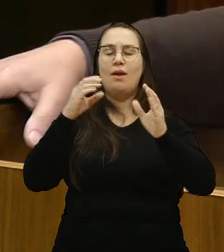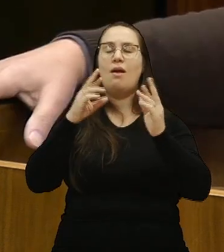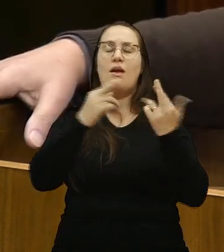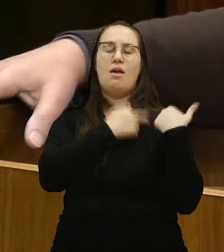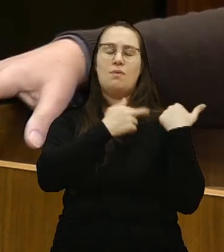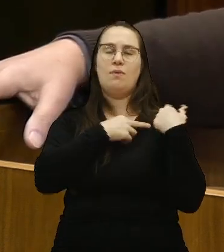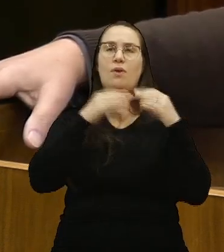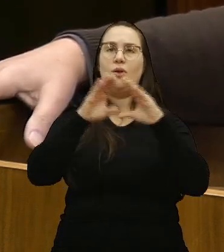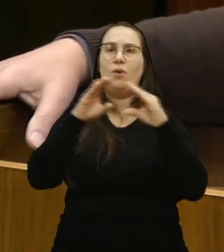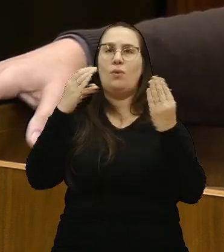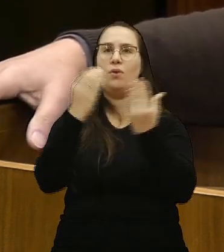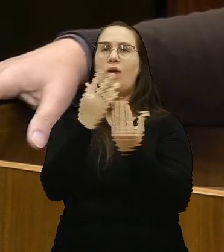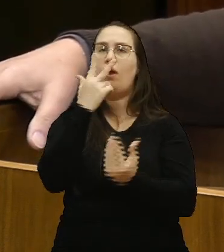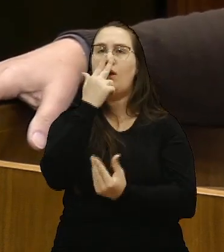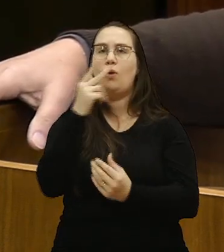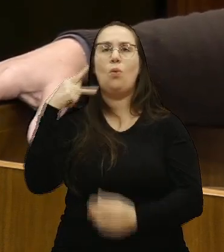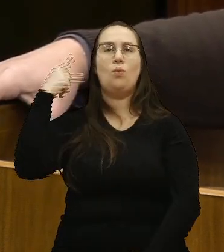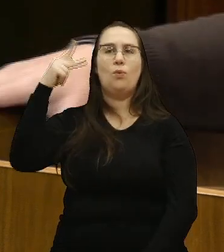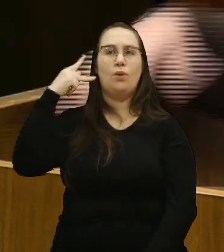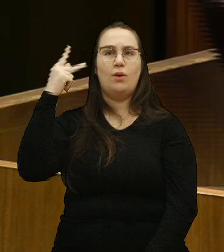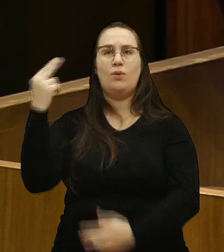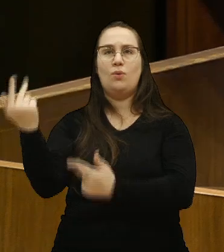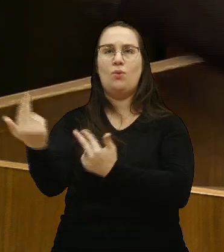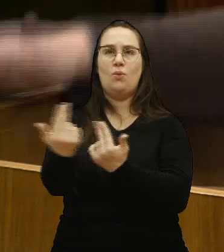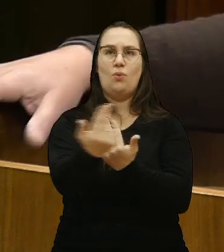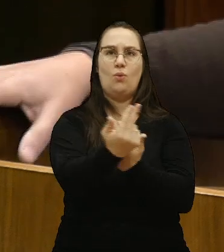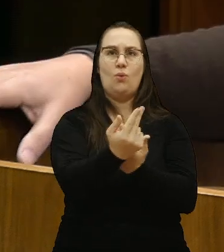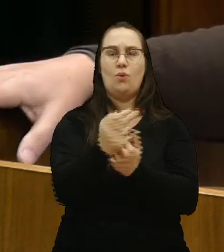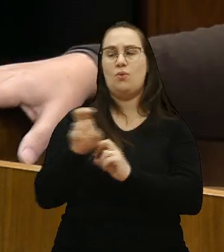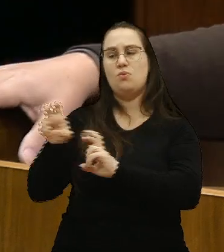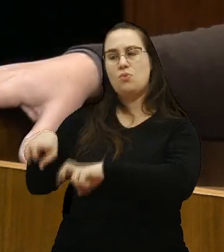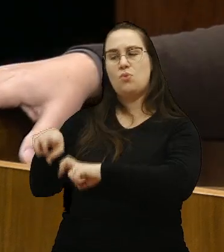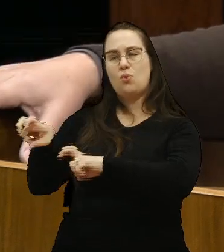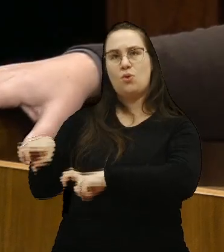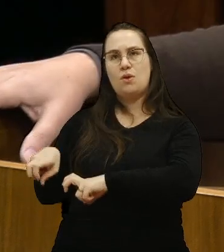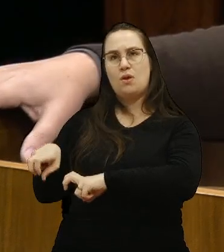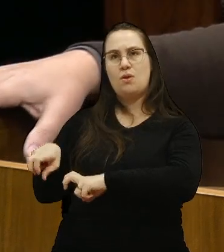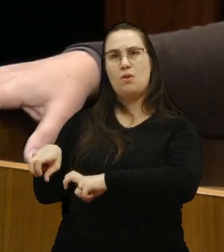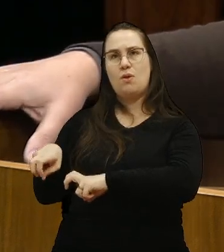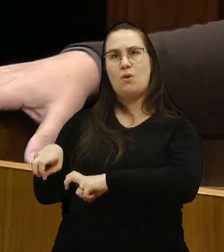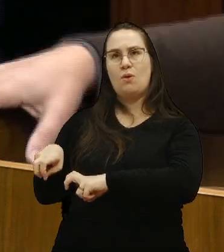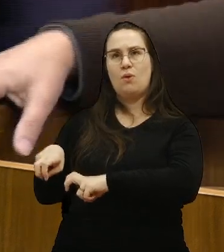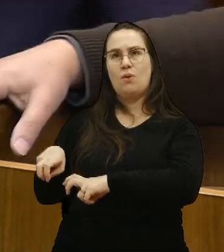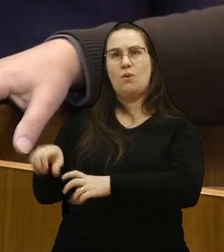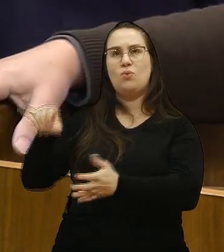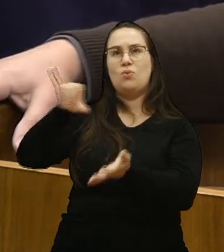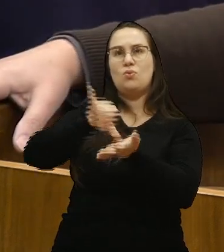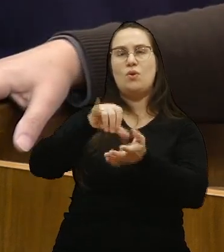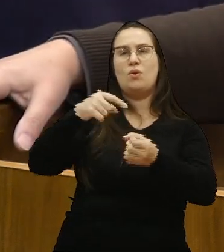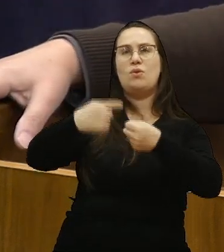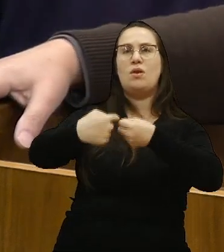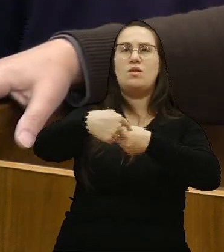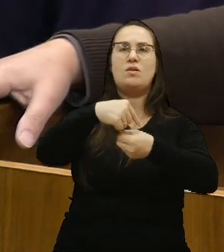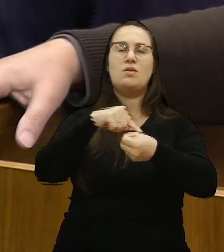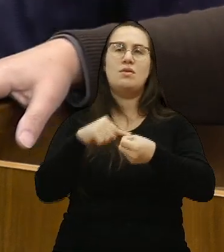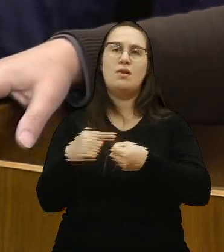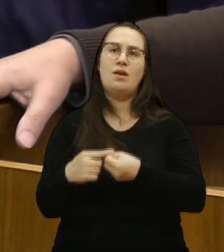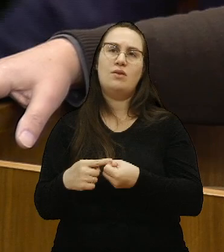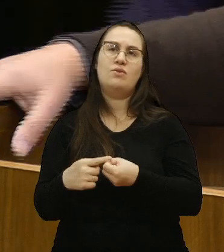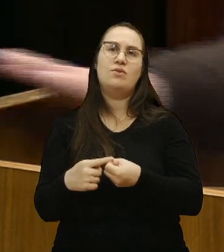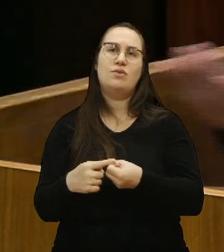muitos vereadores aqui têm, uns do interior, outros mais do centro urbano da nossa cidade,